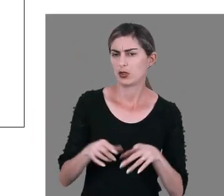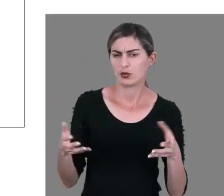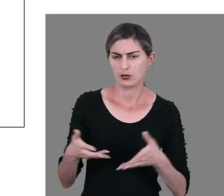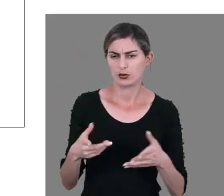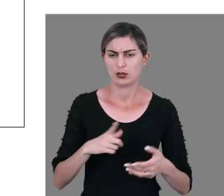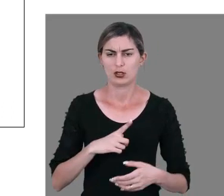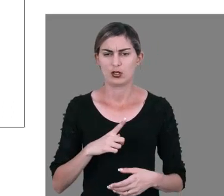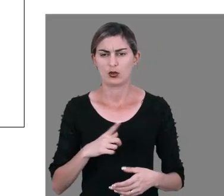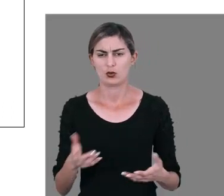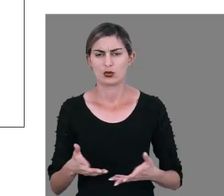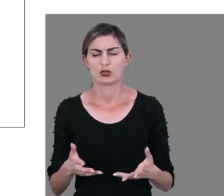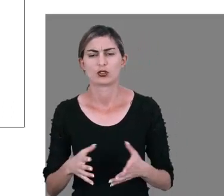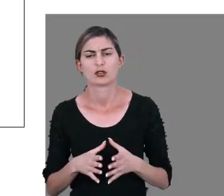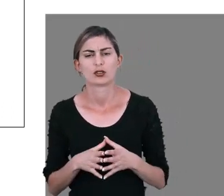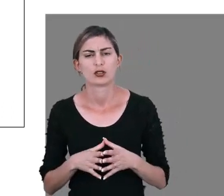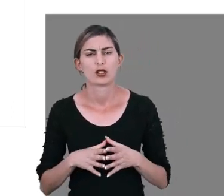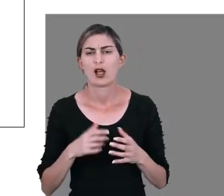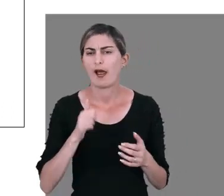em dia